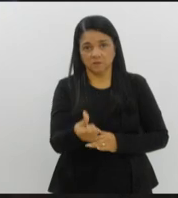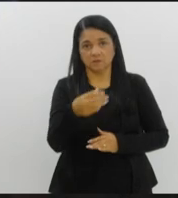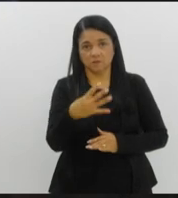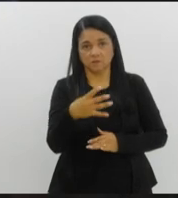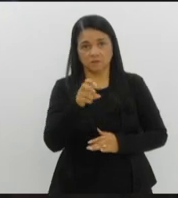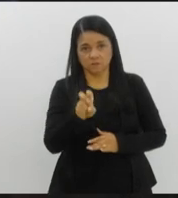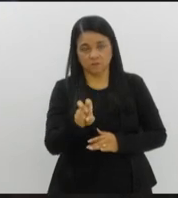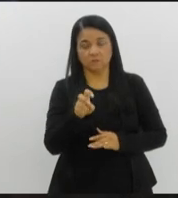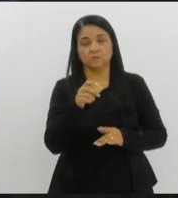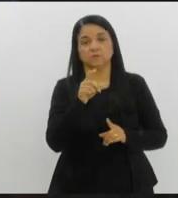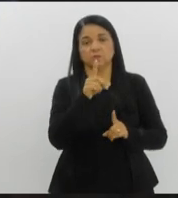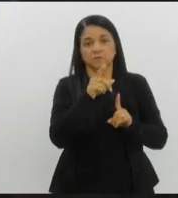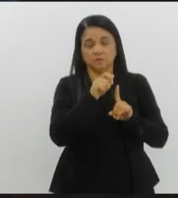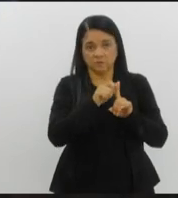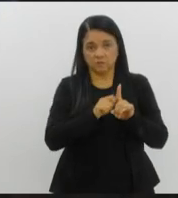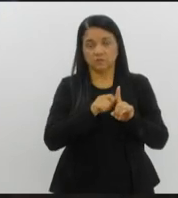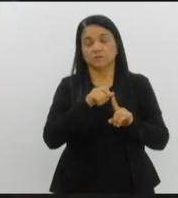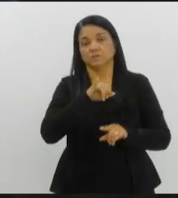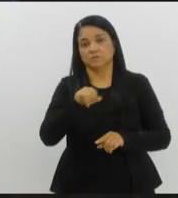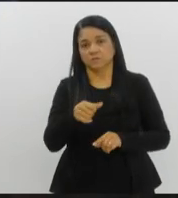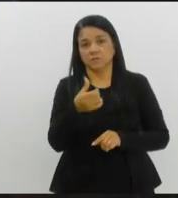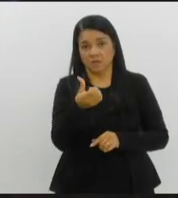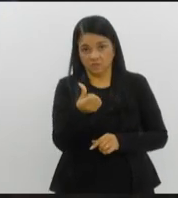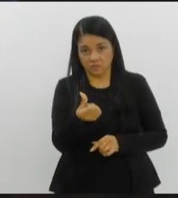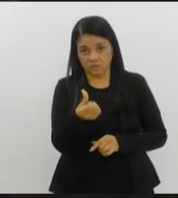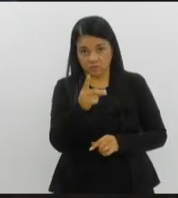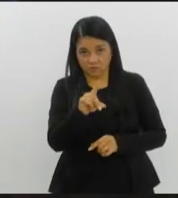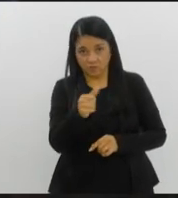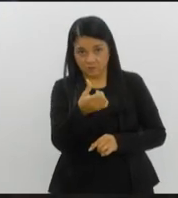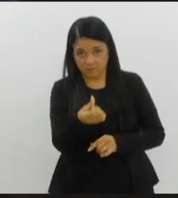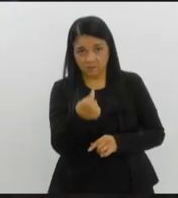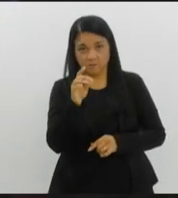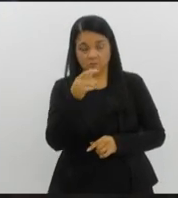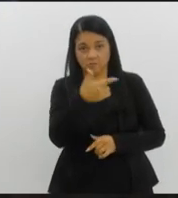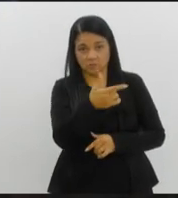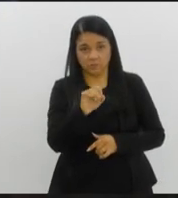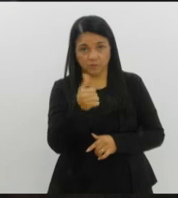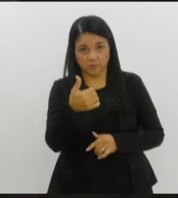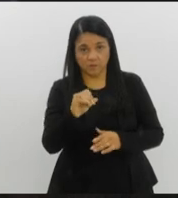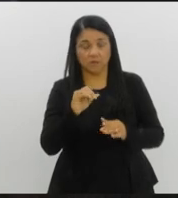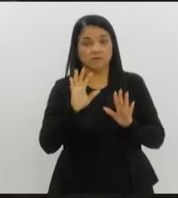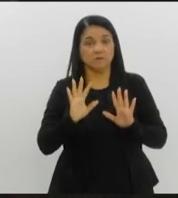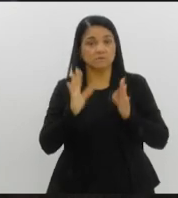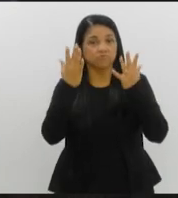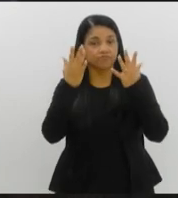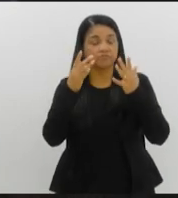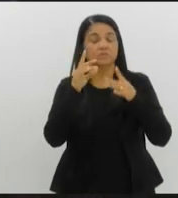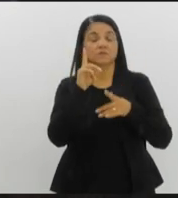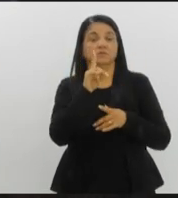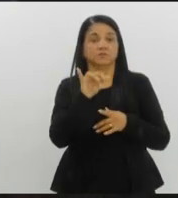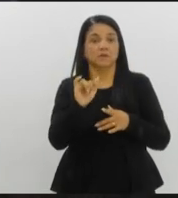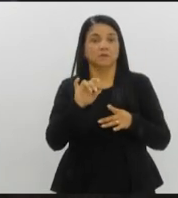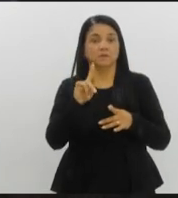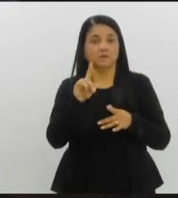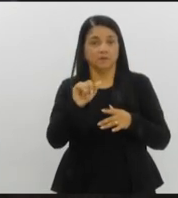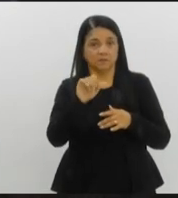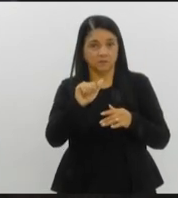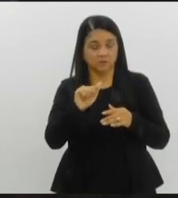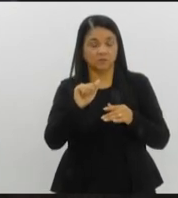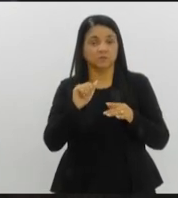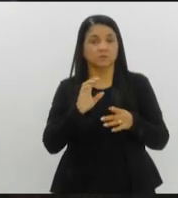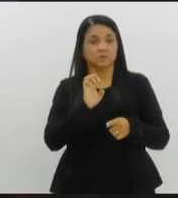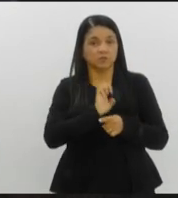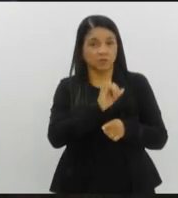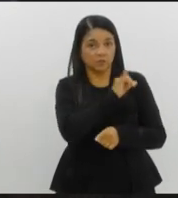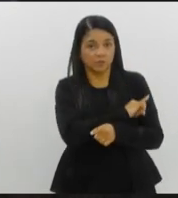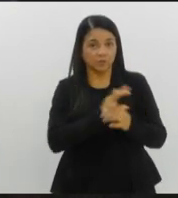de janeiro de 2010, que consolida a legislação relativa às datas comemorativas no Estado do Rio de Janeiro, para